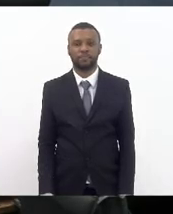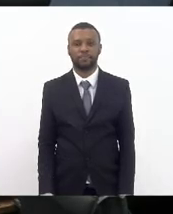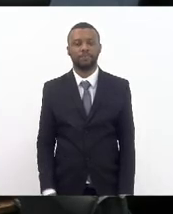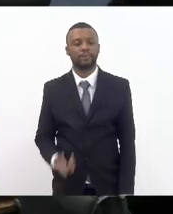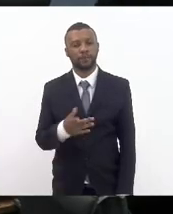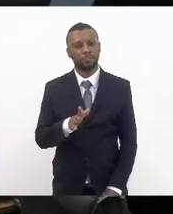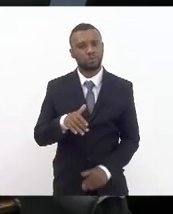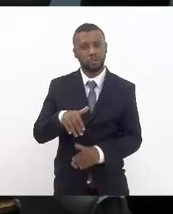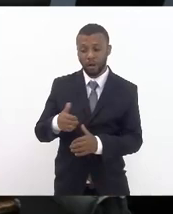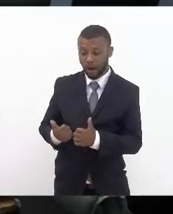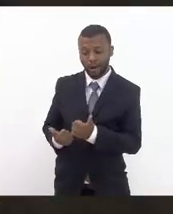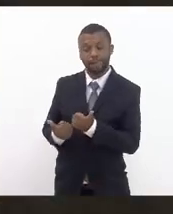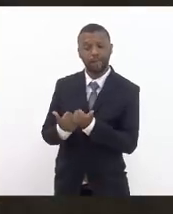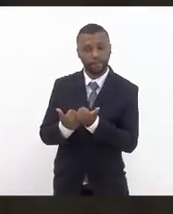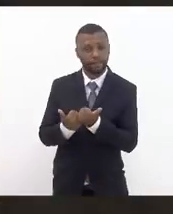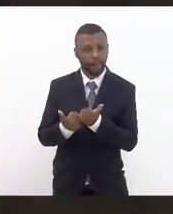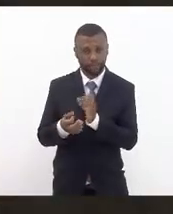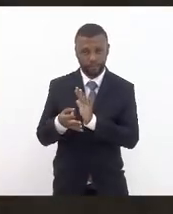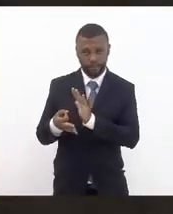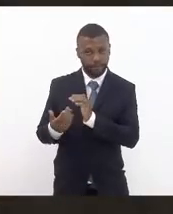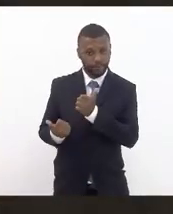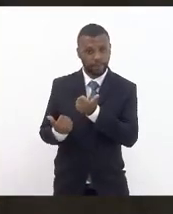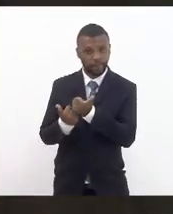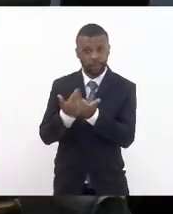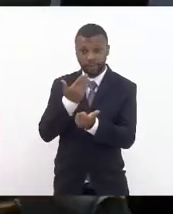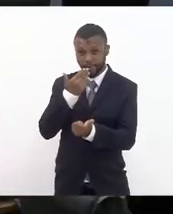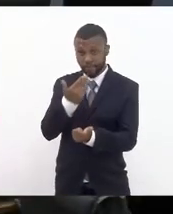Parecer favorável, senhor presidente.